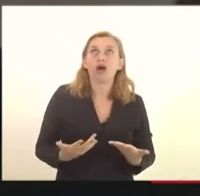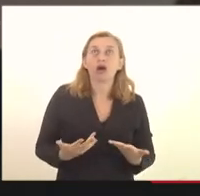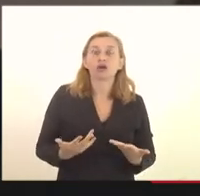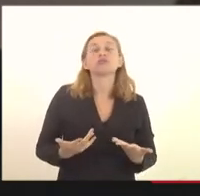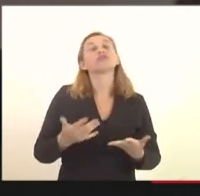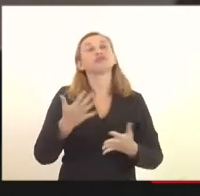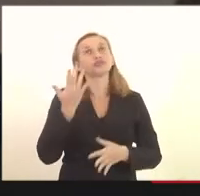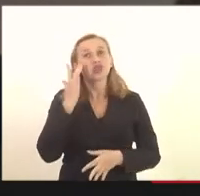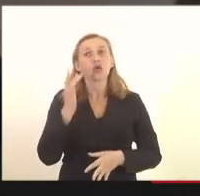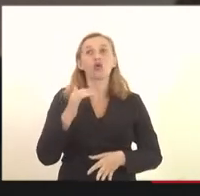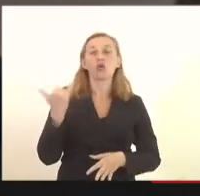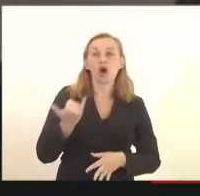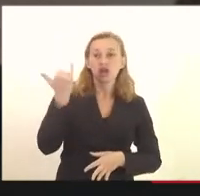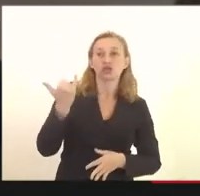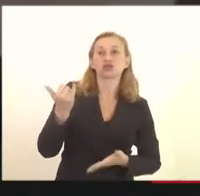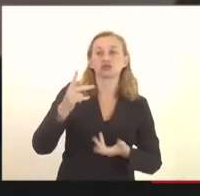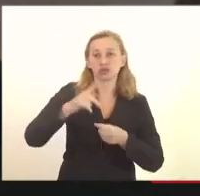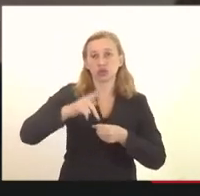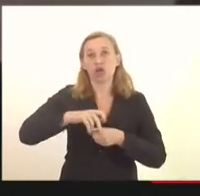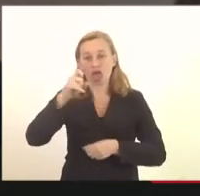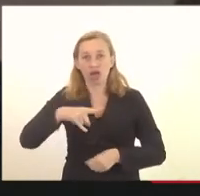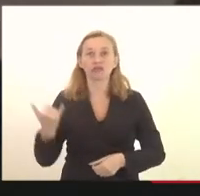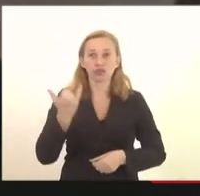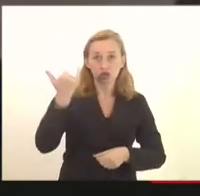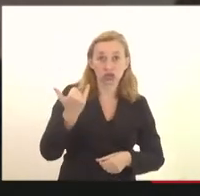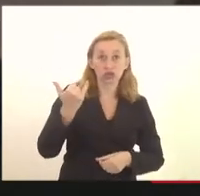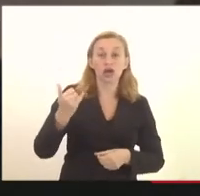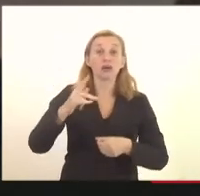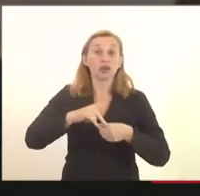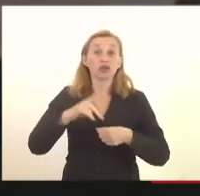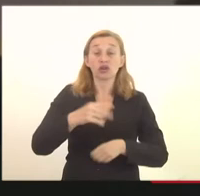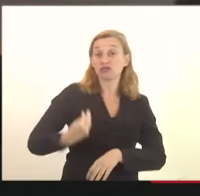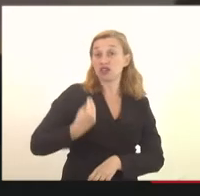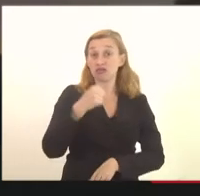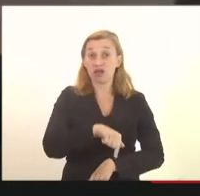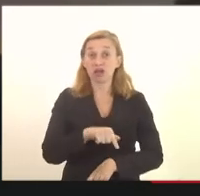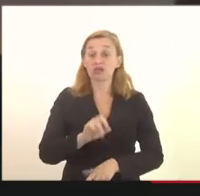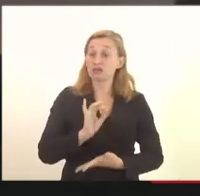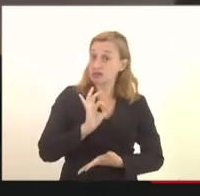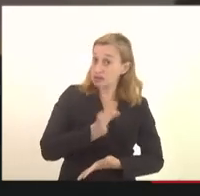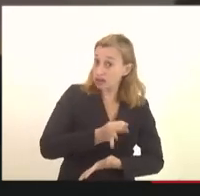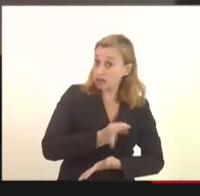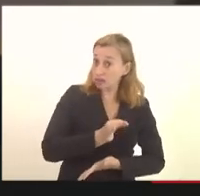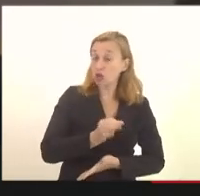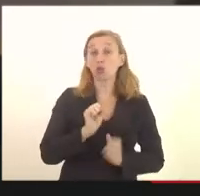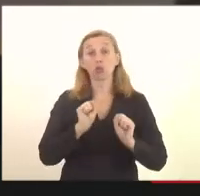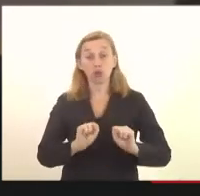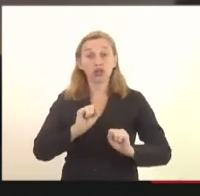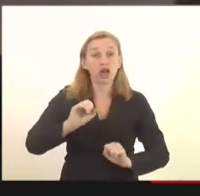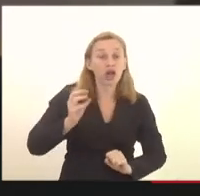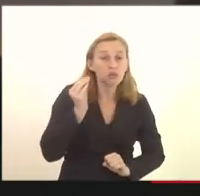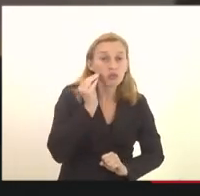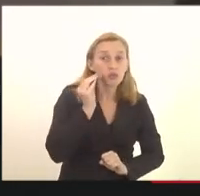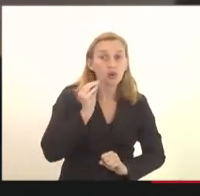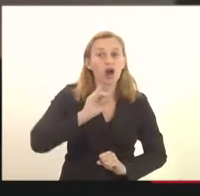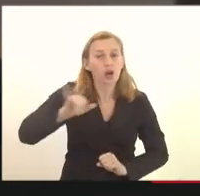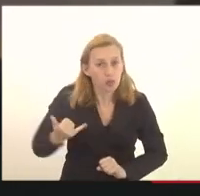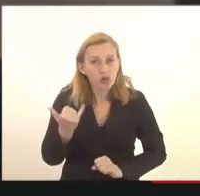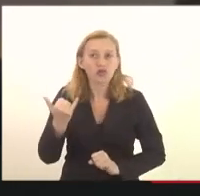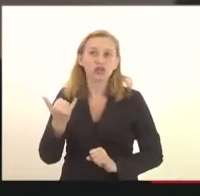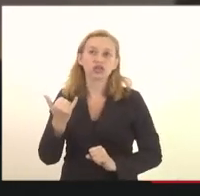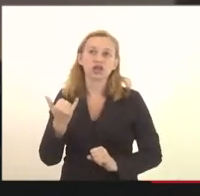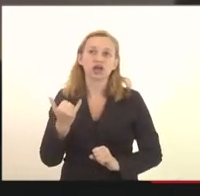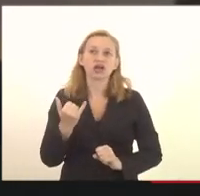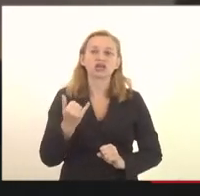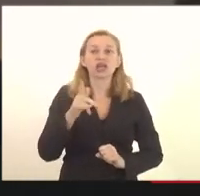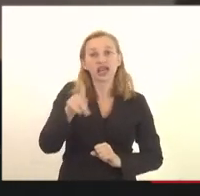então eu acho que a indústria do petróleo ainda vai ser importante. A Petronas está aqui, obviamente, quando ela puder aproveitar esse expertise que ela tem na parte de